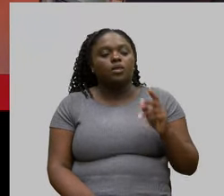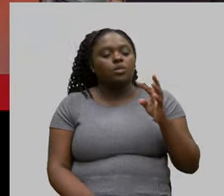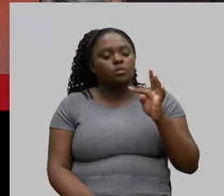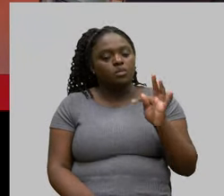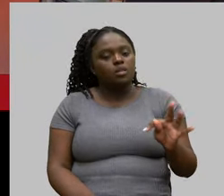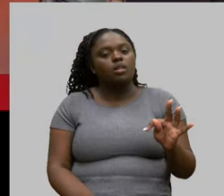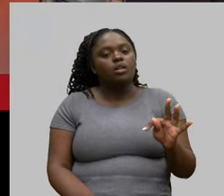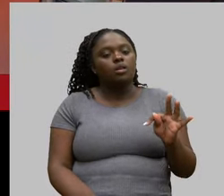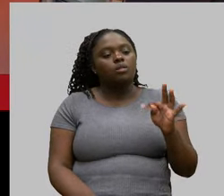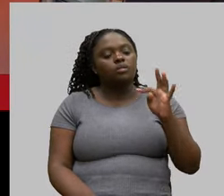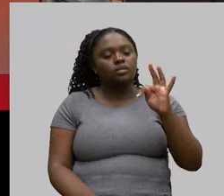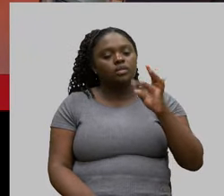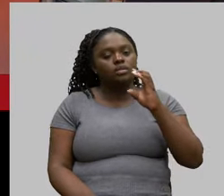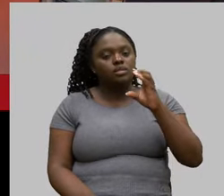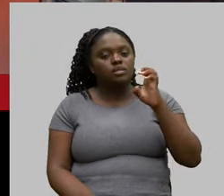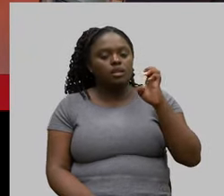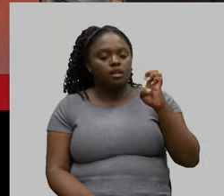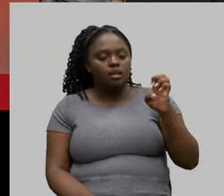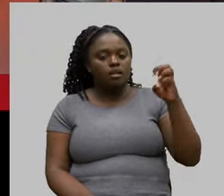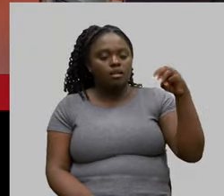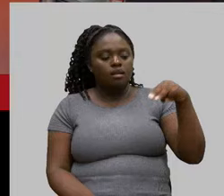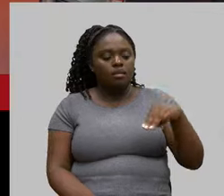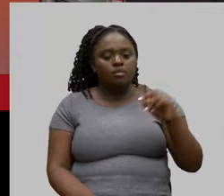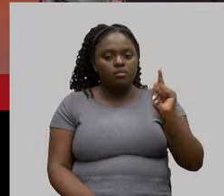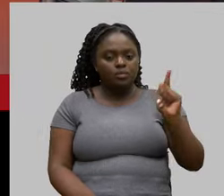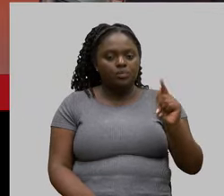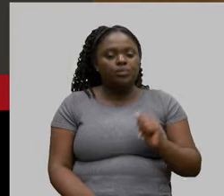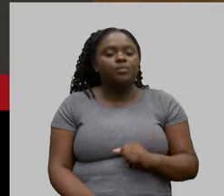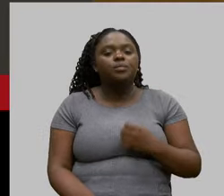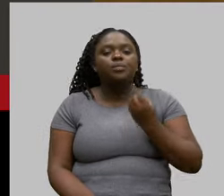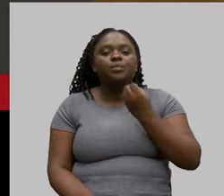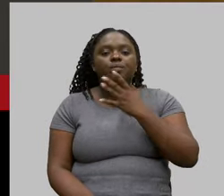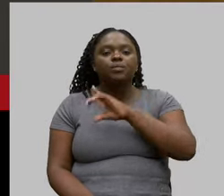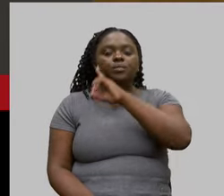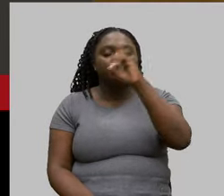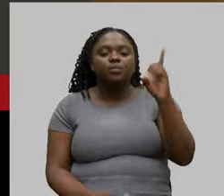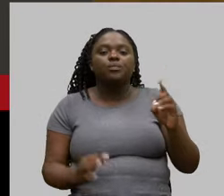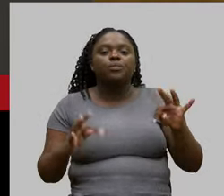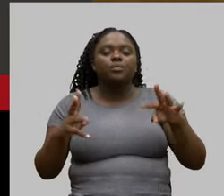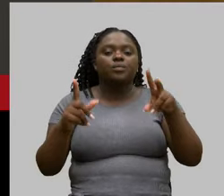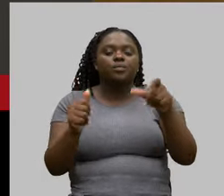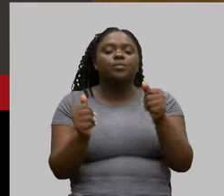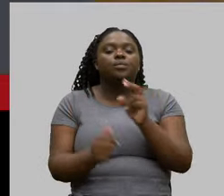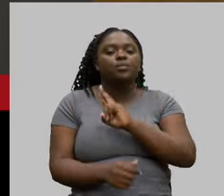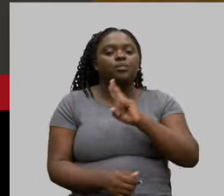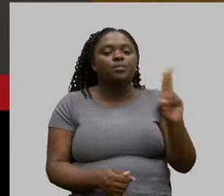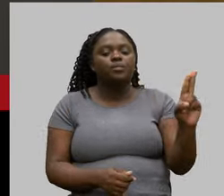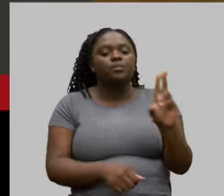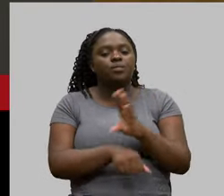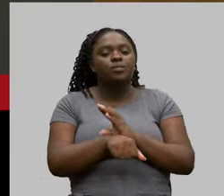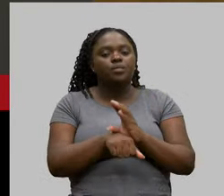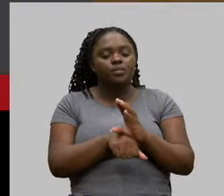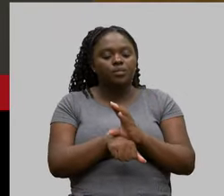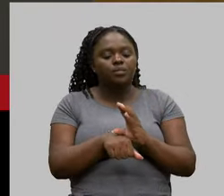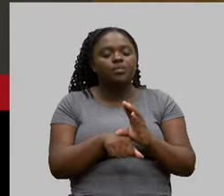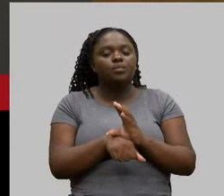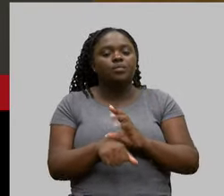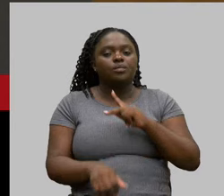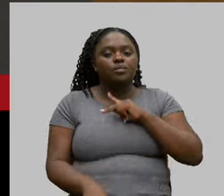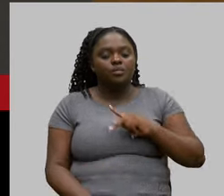TCE MG Bom dia a todos em nome do Conselheiro presidente Dr Gilberto